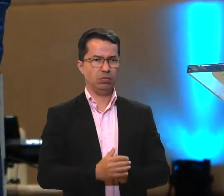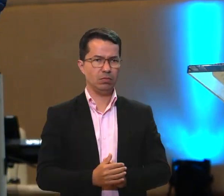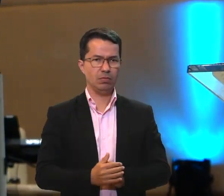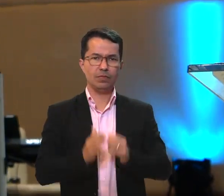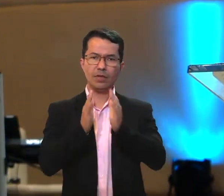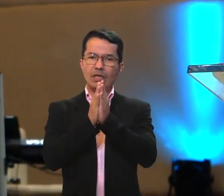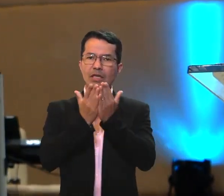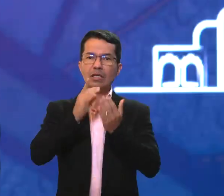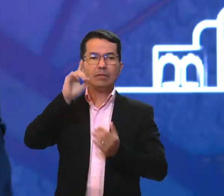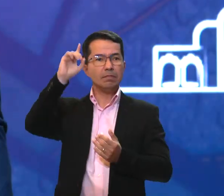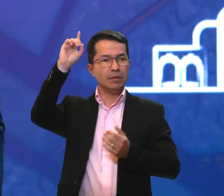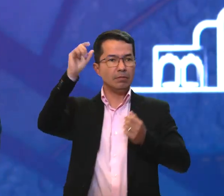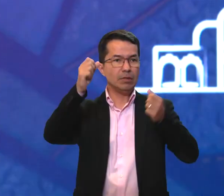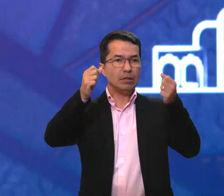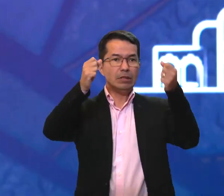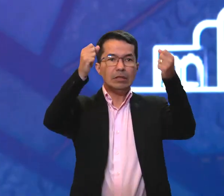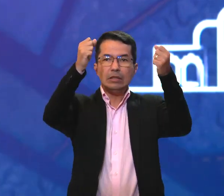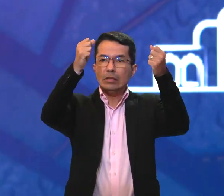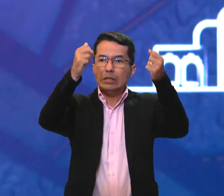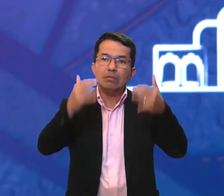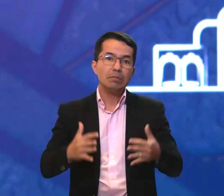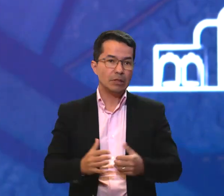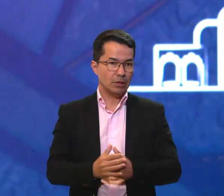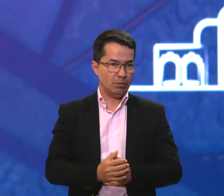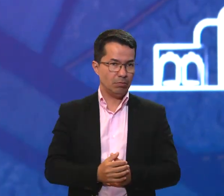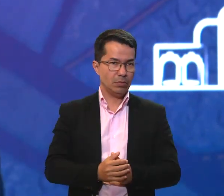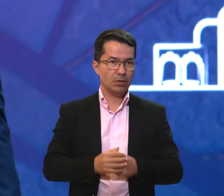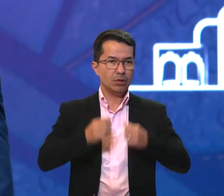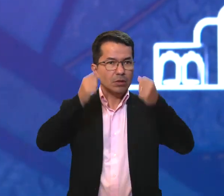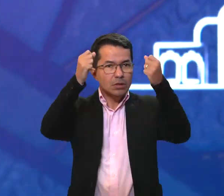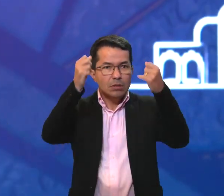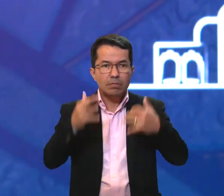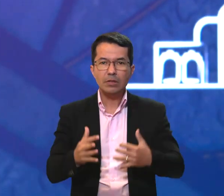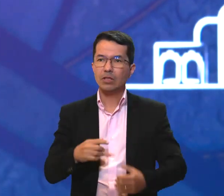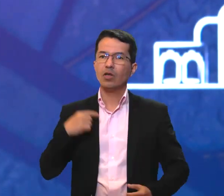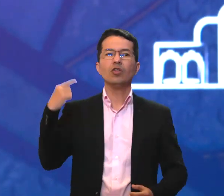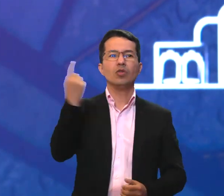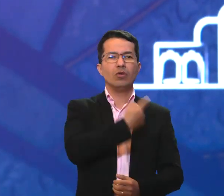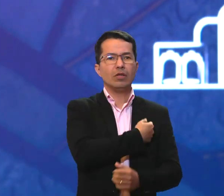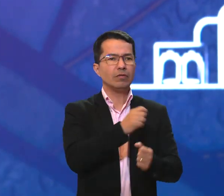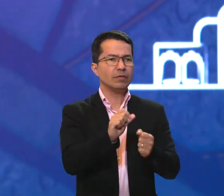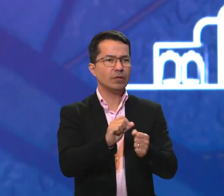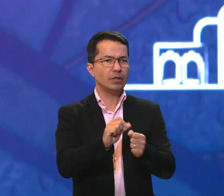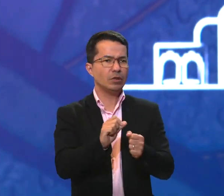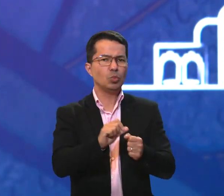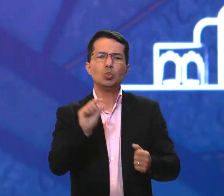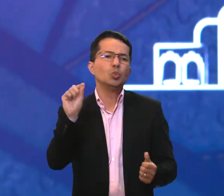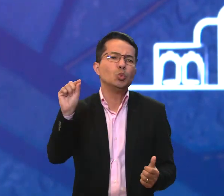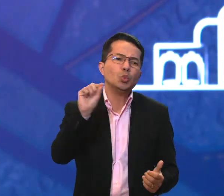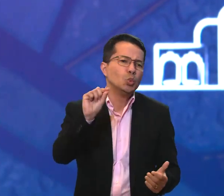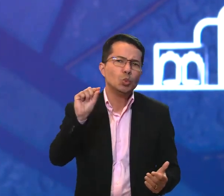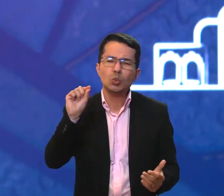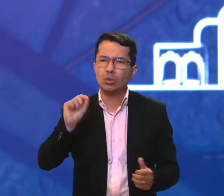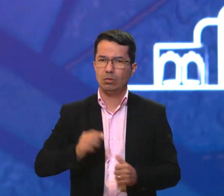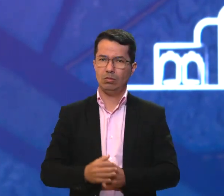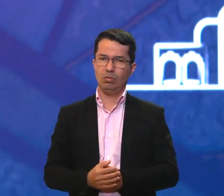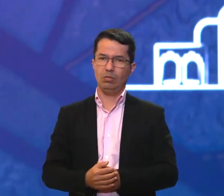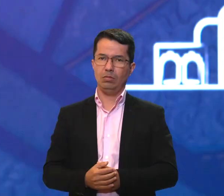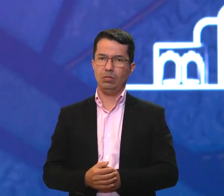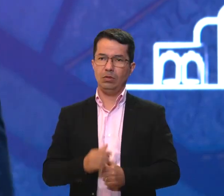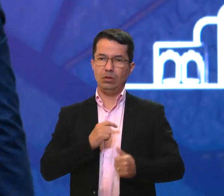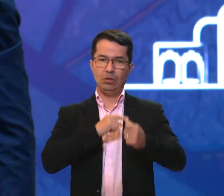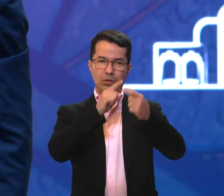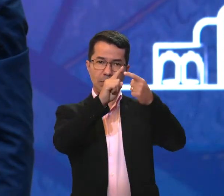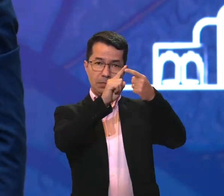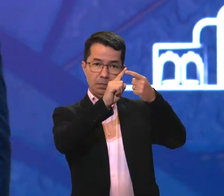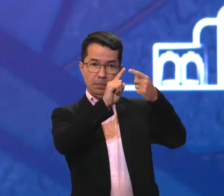E hoje eu quero falar desse posicionamento da igreja. O que a gente tem que fazer? E aí é o terceiro remédio. Anota aí que